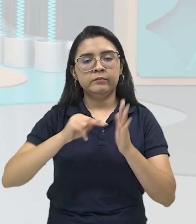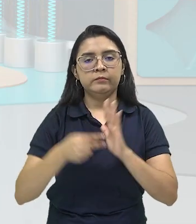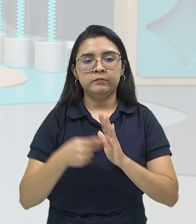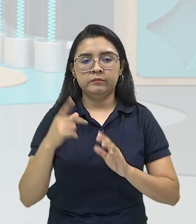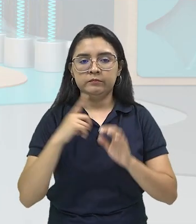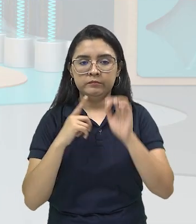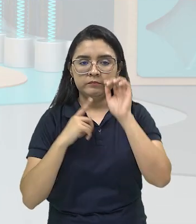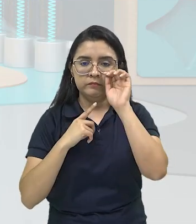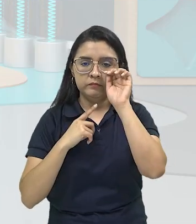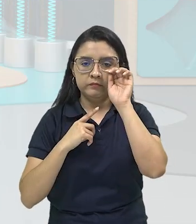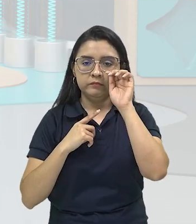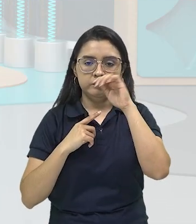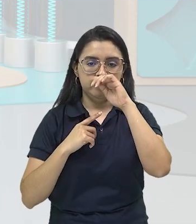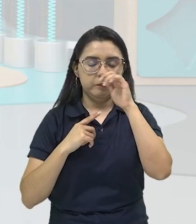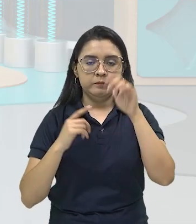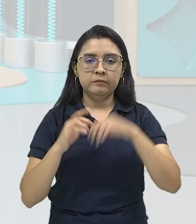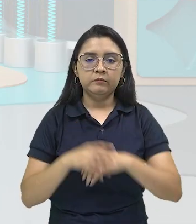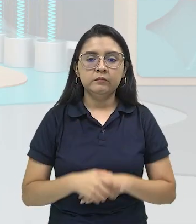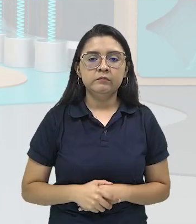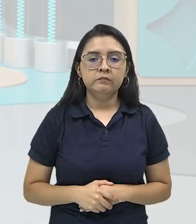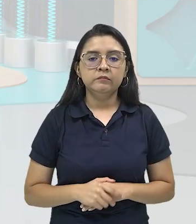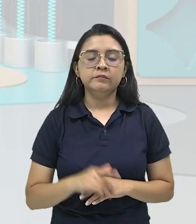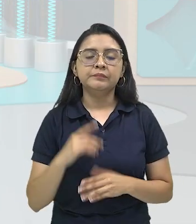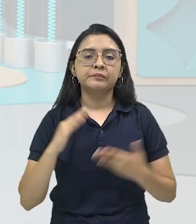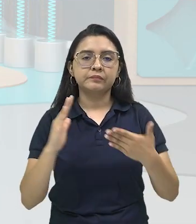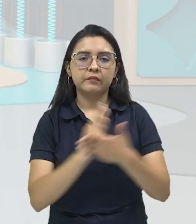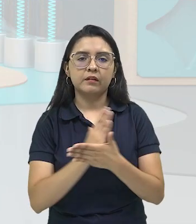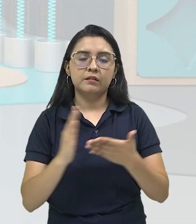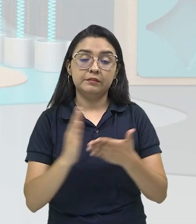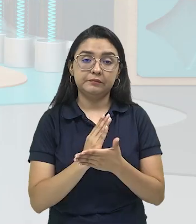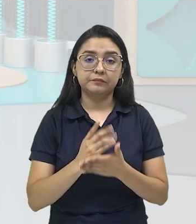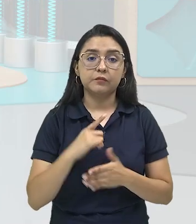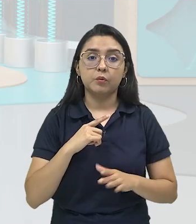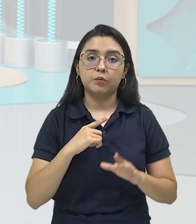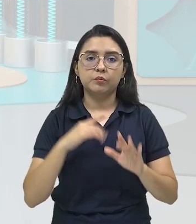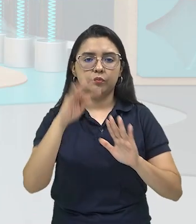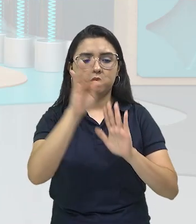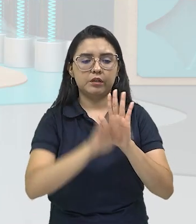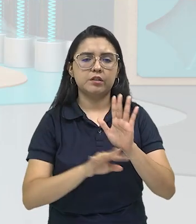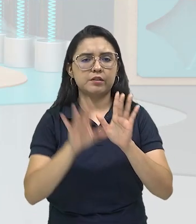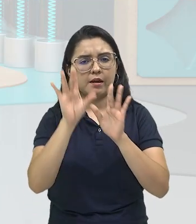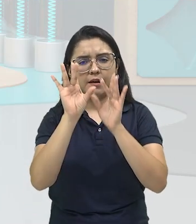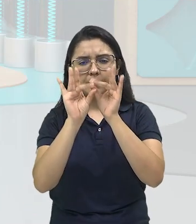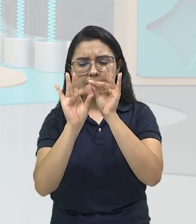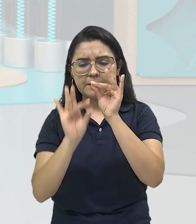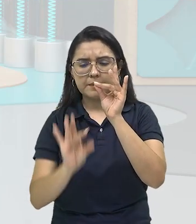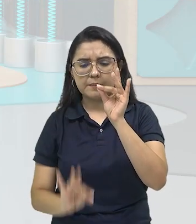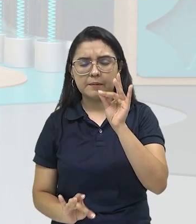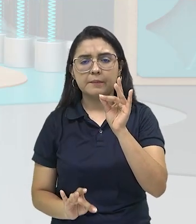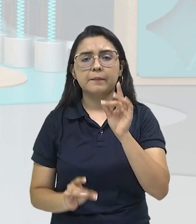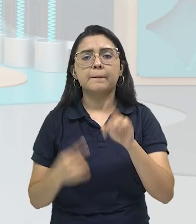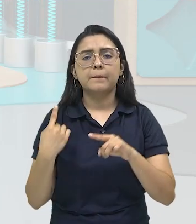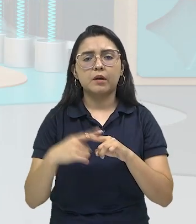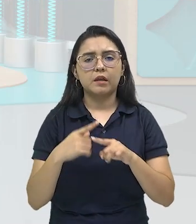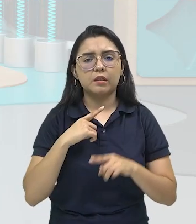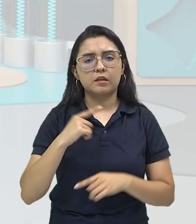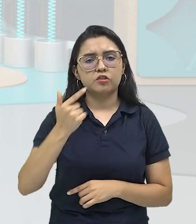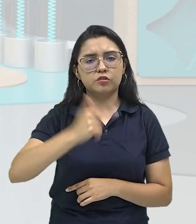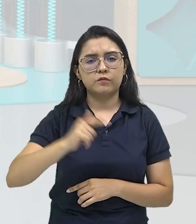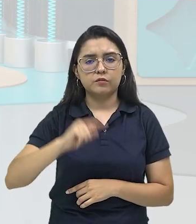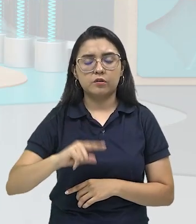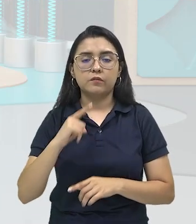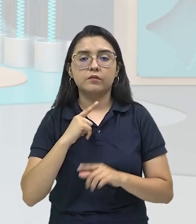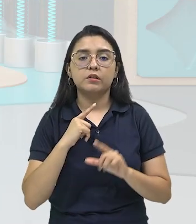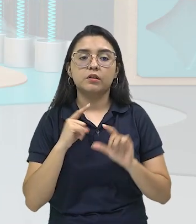texto. Enxugar o nosso texto. Às vezes o texto está enorme, mas tem muita repetição. Vamos utilizar aqui um mecanismo. Pode ser o quê?